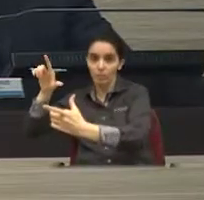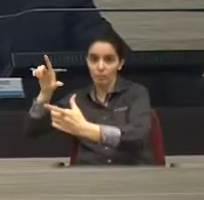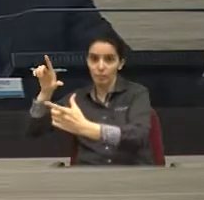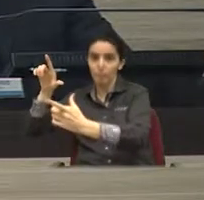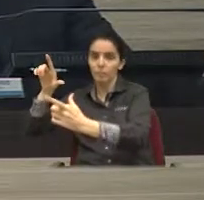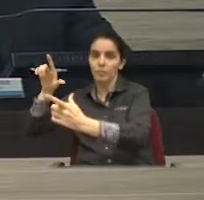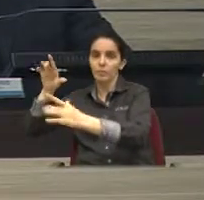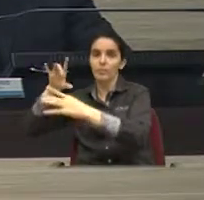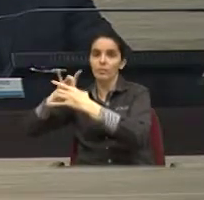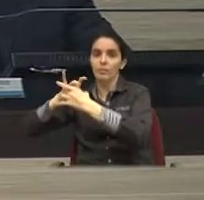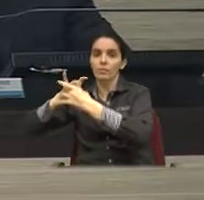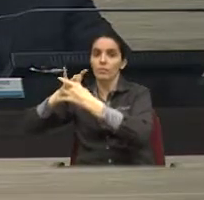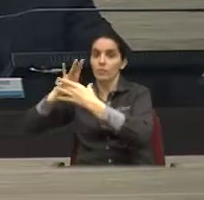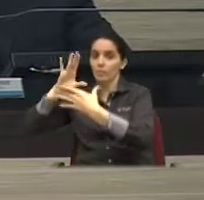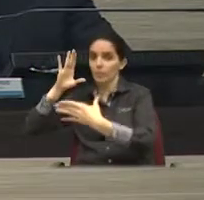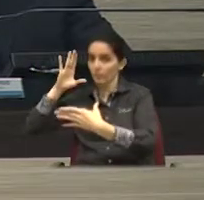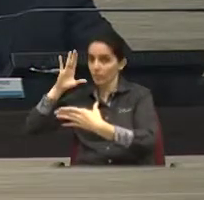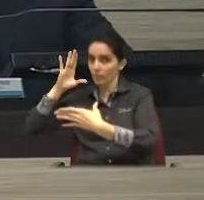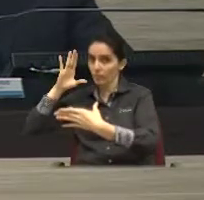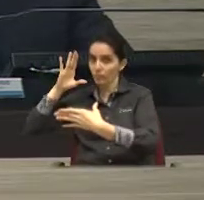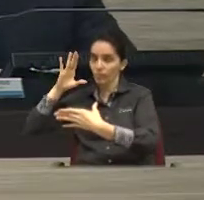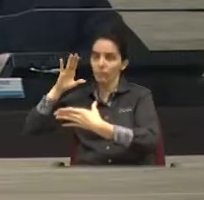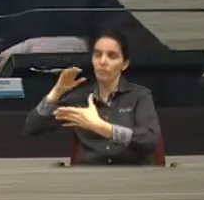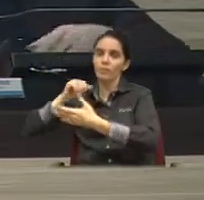senhores vereadores,